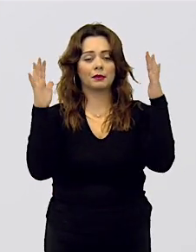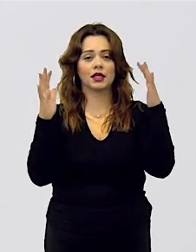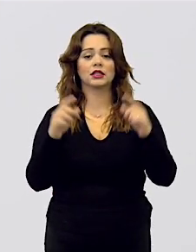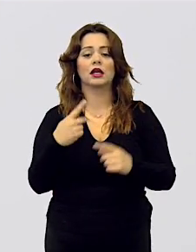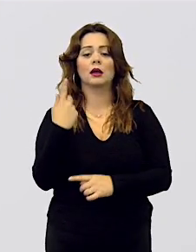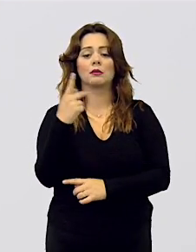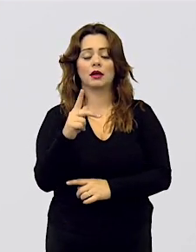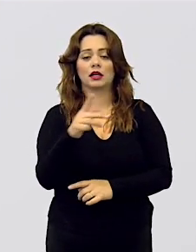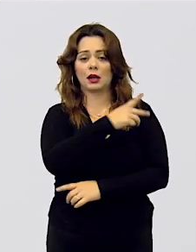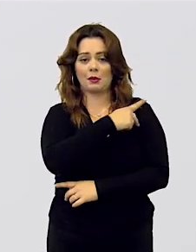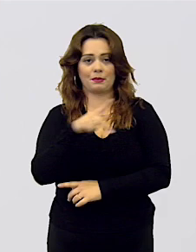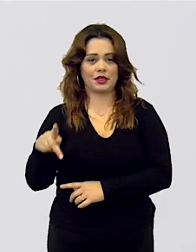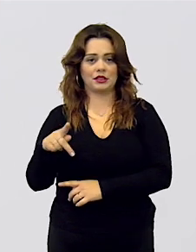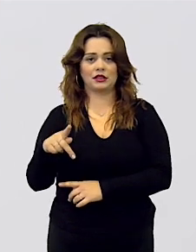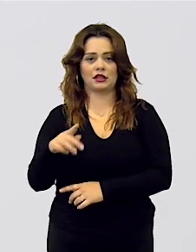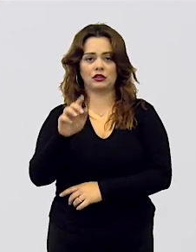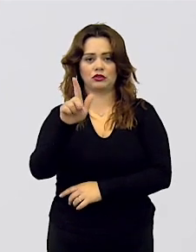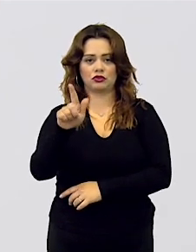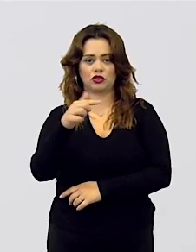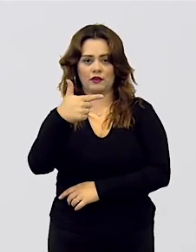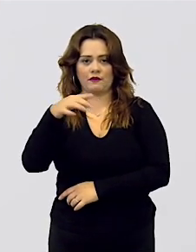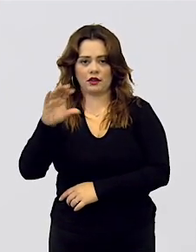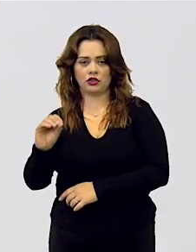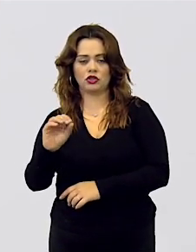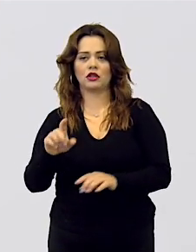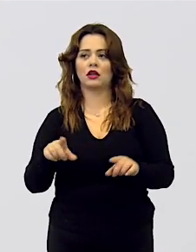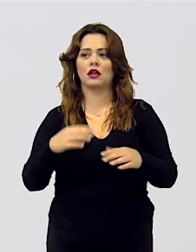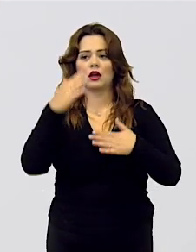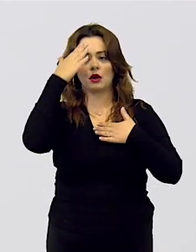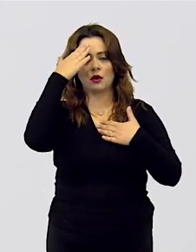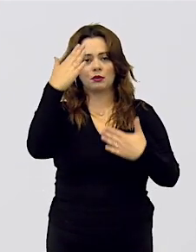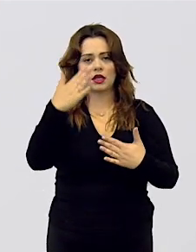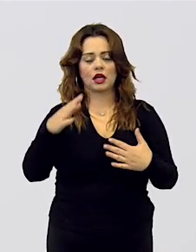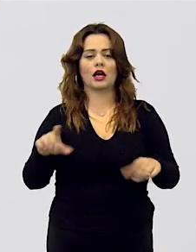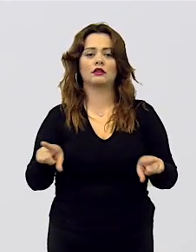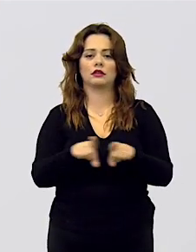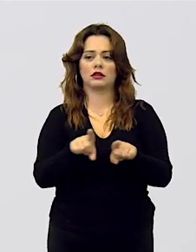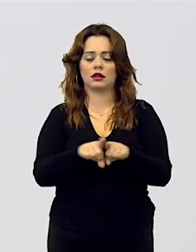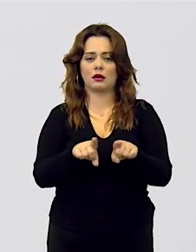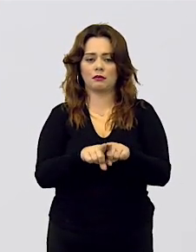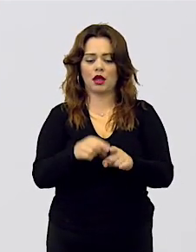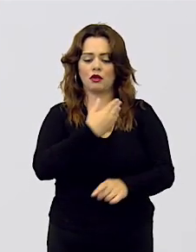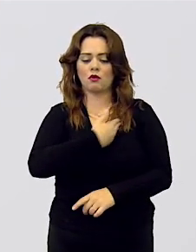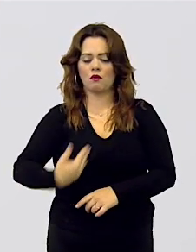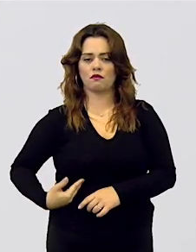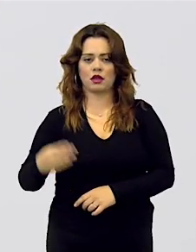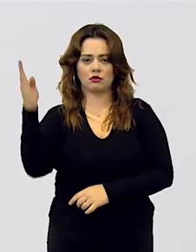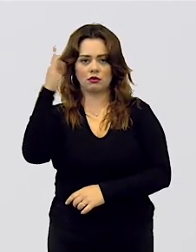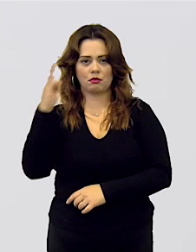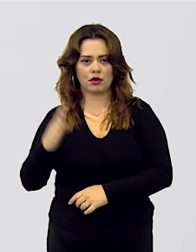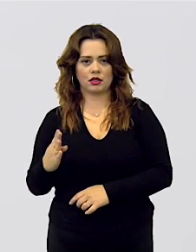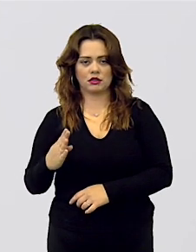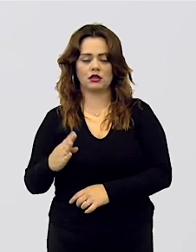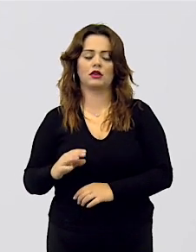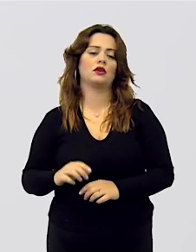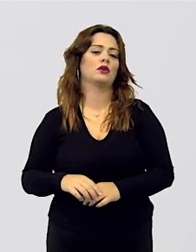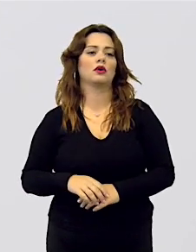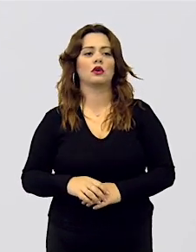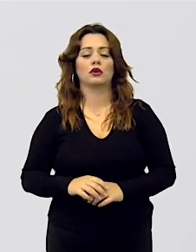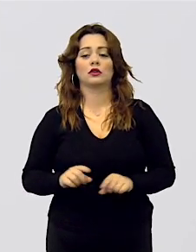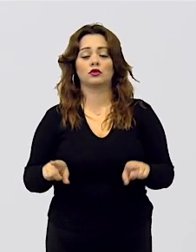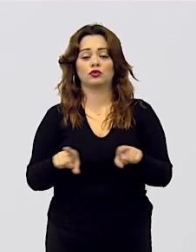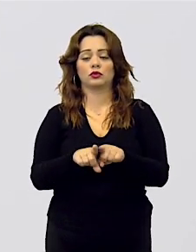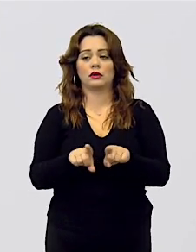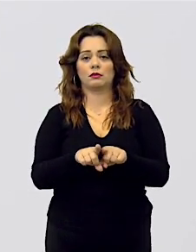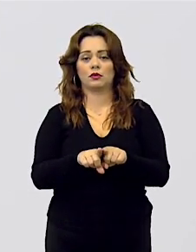a presidência indiana do G20 e muito obrigado no agradecimento do governo brasileiro a menção tão generosa